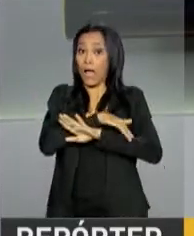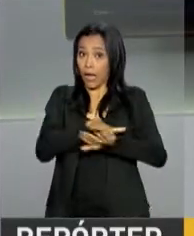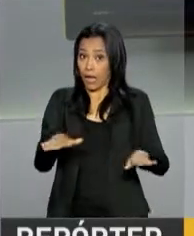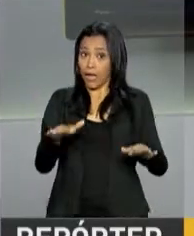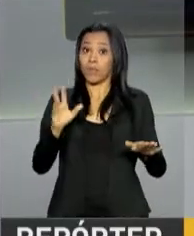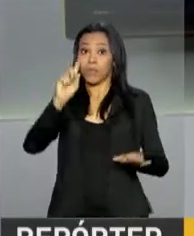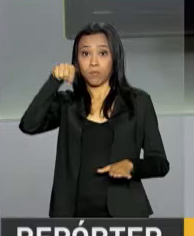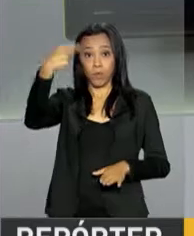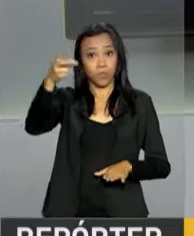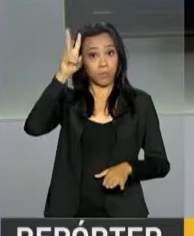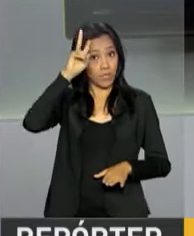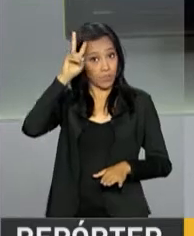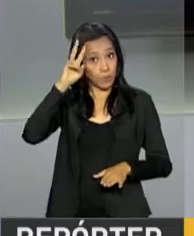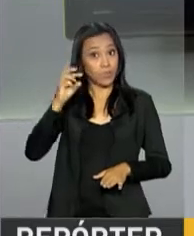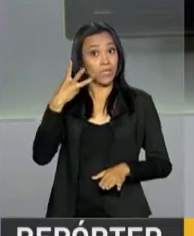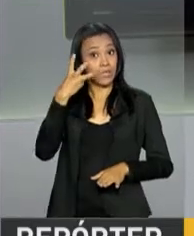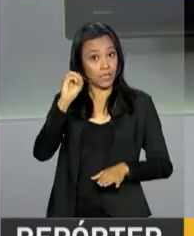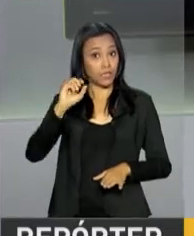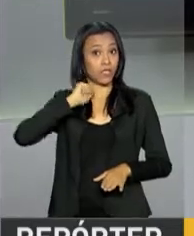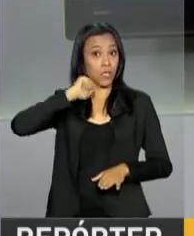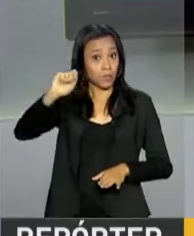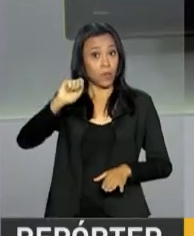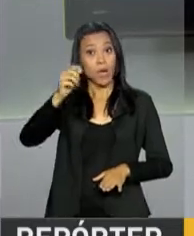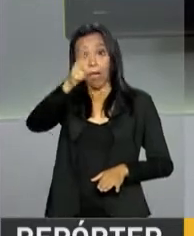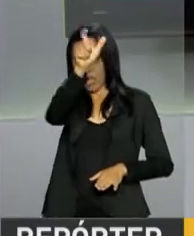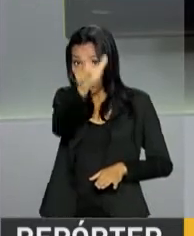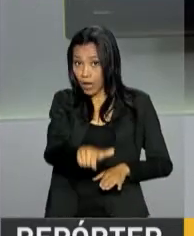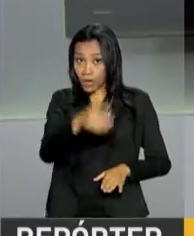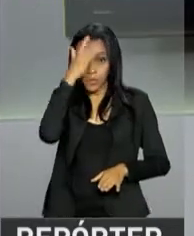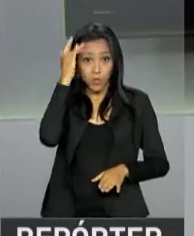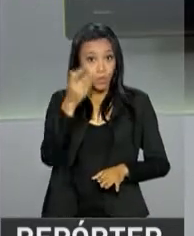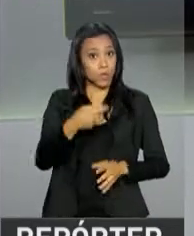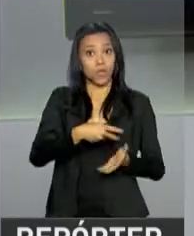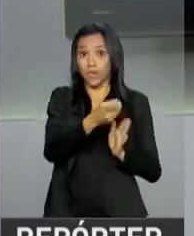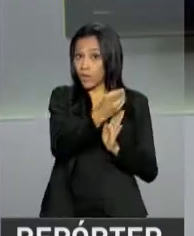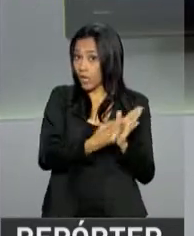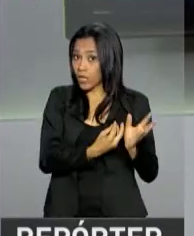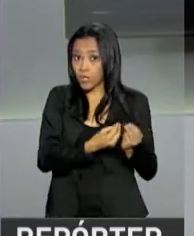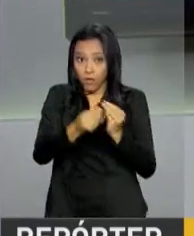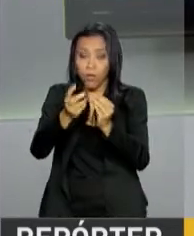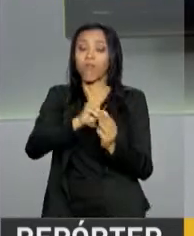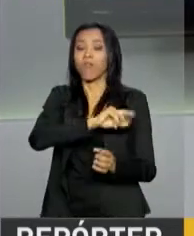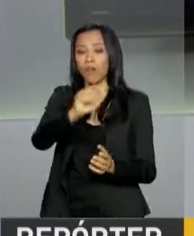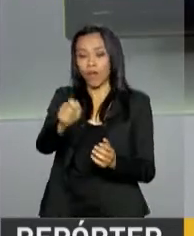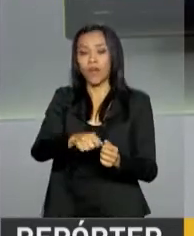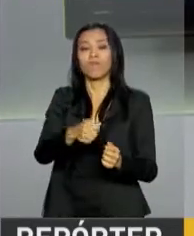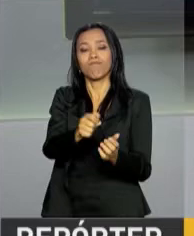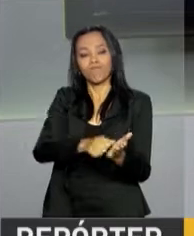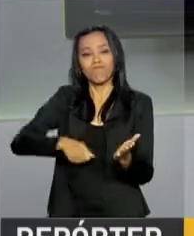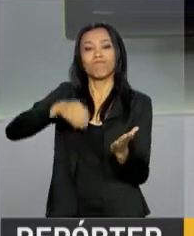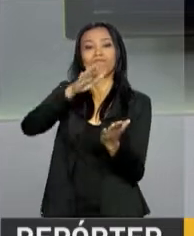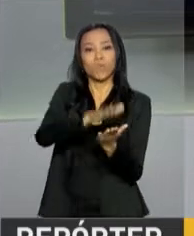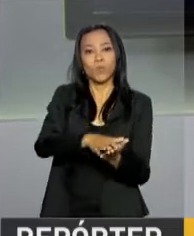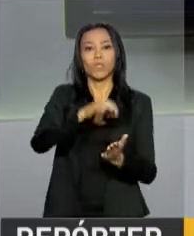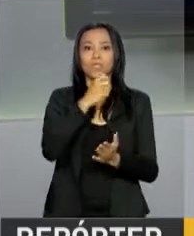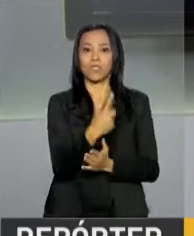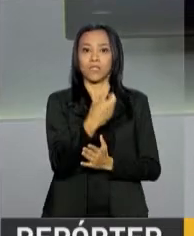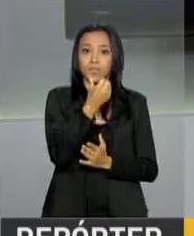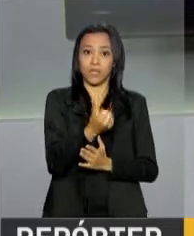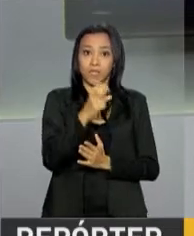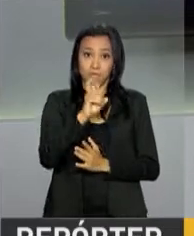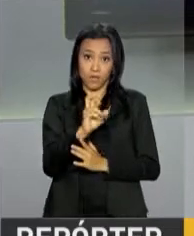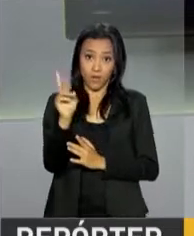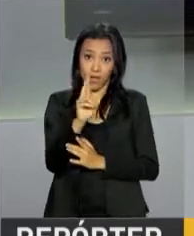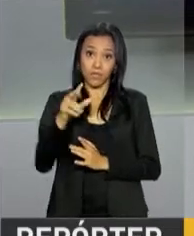segunda feira dia 30 de abril o contribuinte que não enviará até à data está sujeito ao pagamento de multa mínima de r$165 74